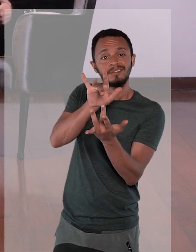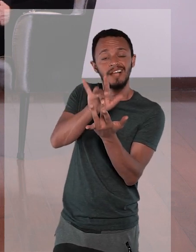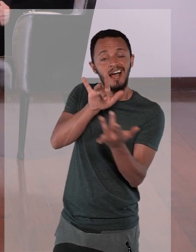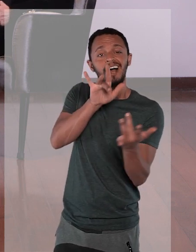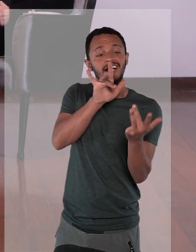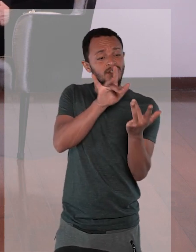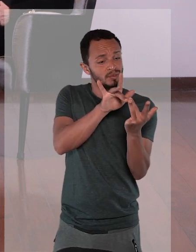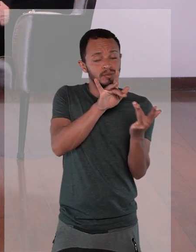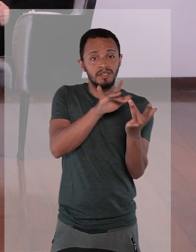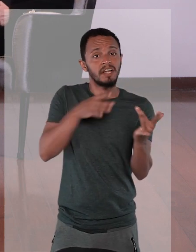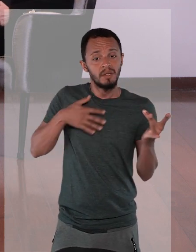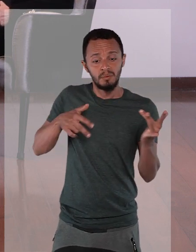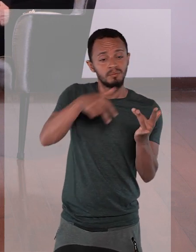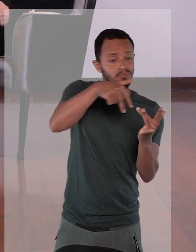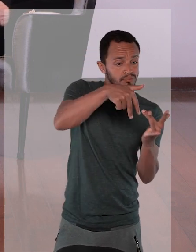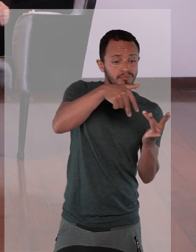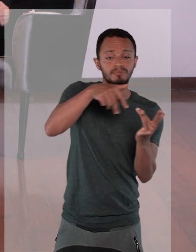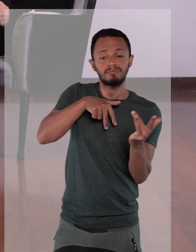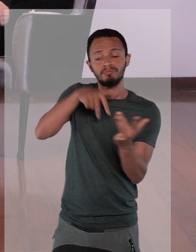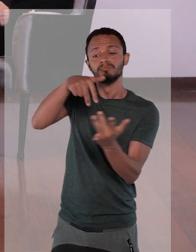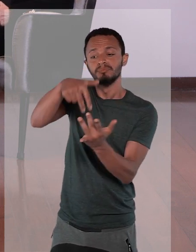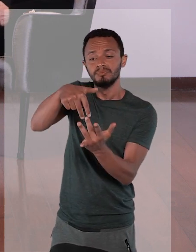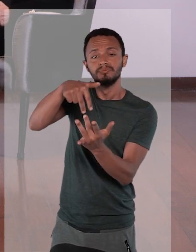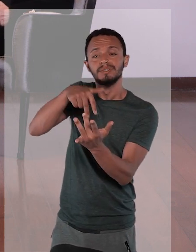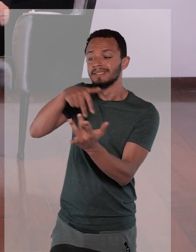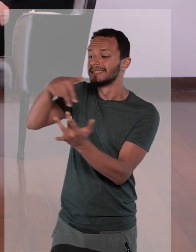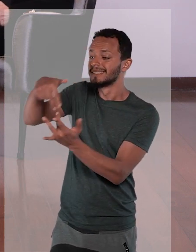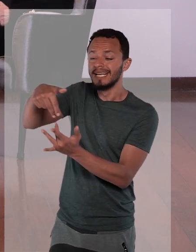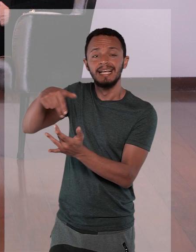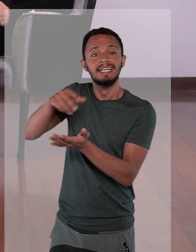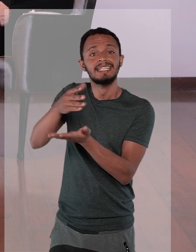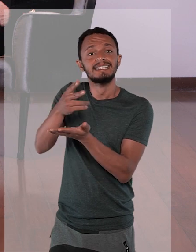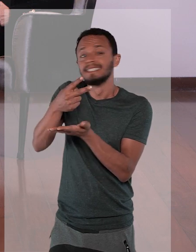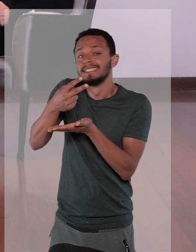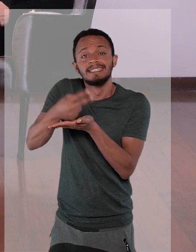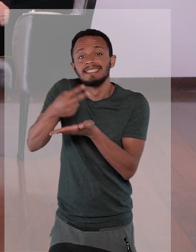na mídia e sempre atendendo as